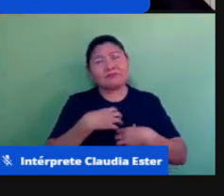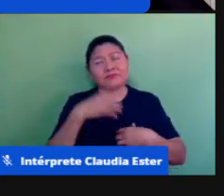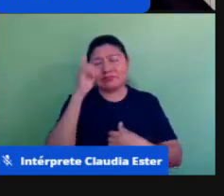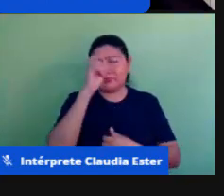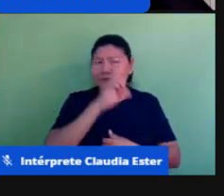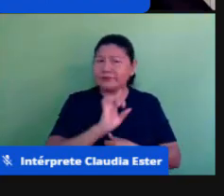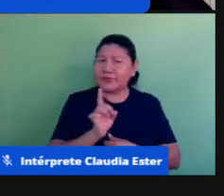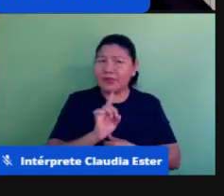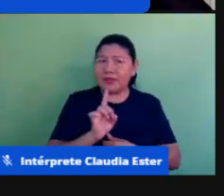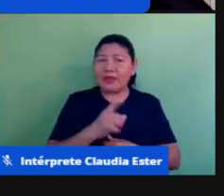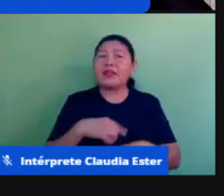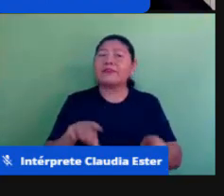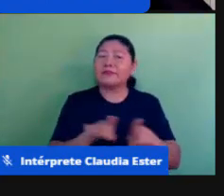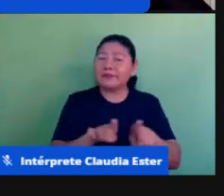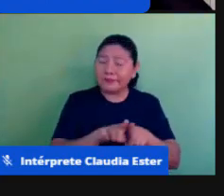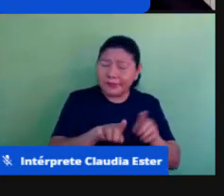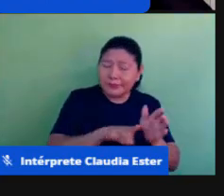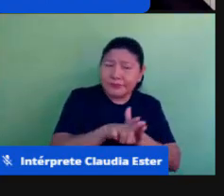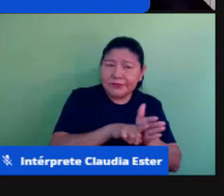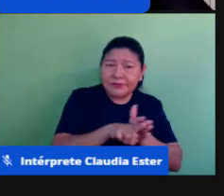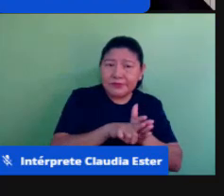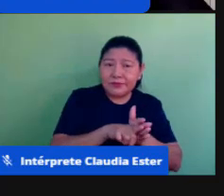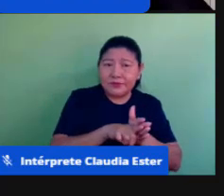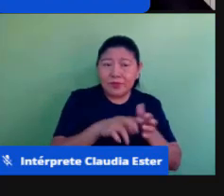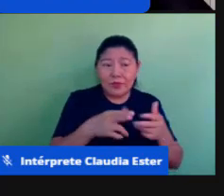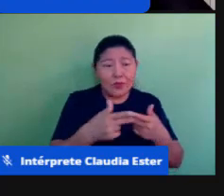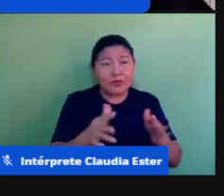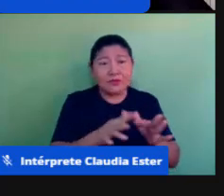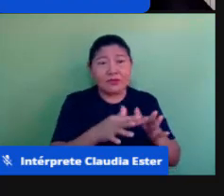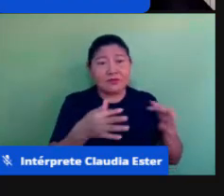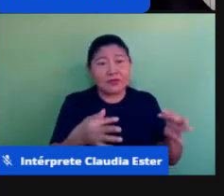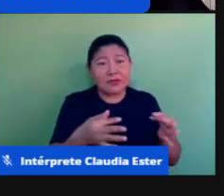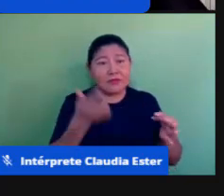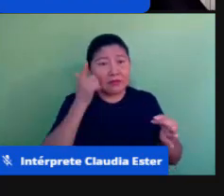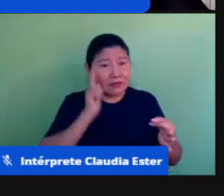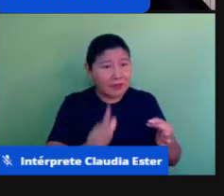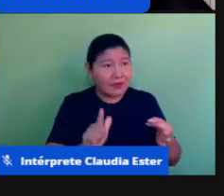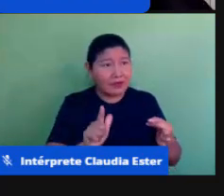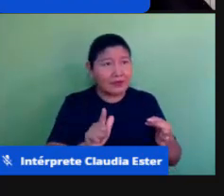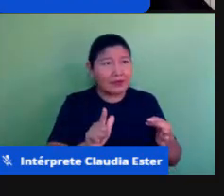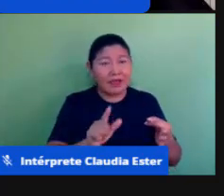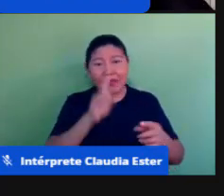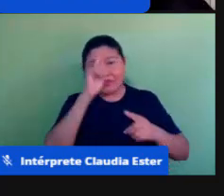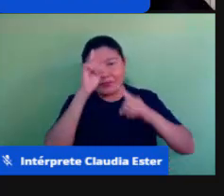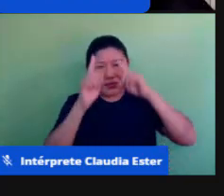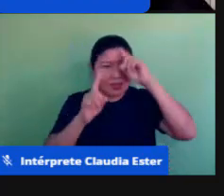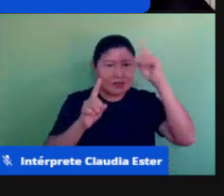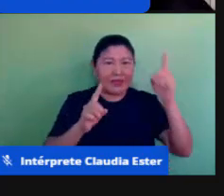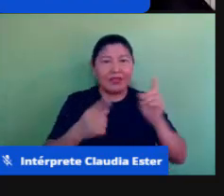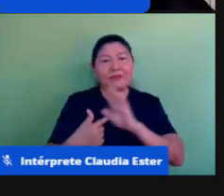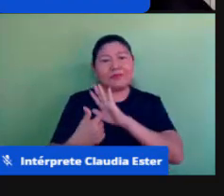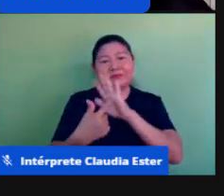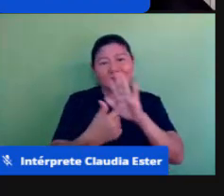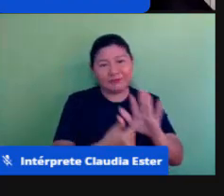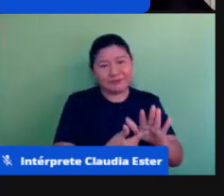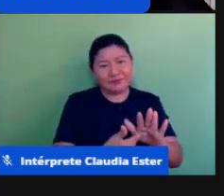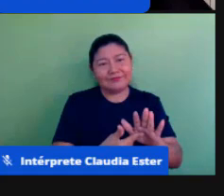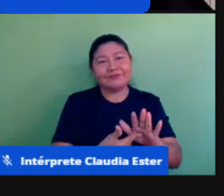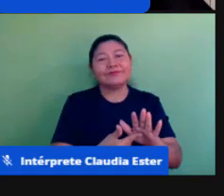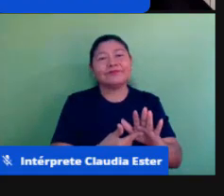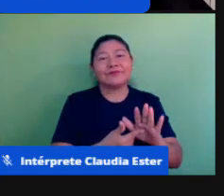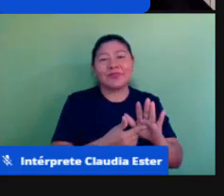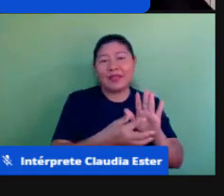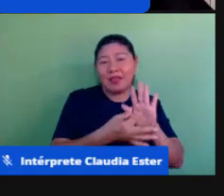simples, ela encontrou uma maneira de chegar até o aluno, né,